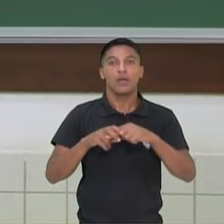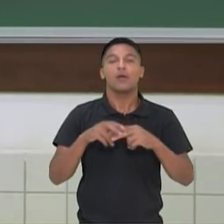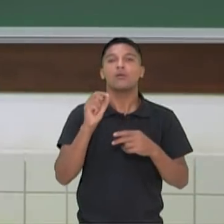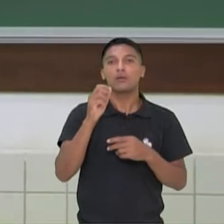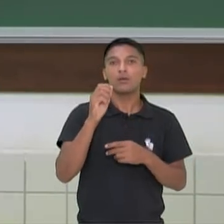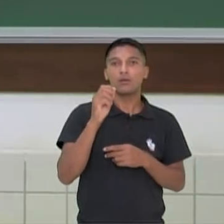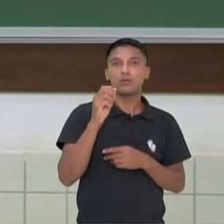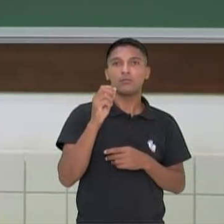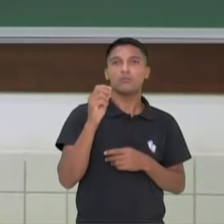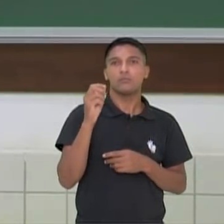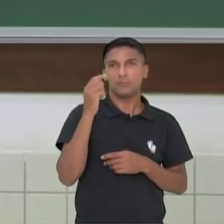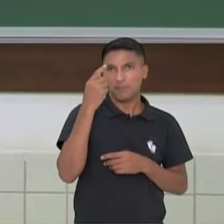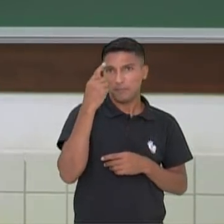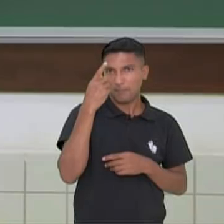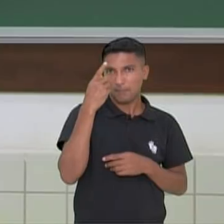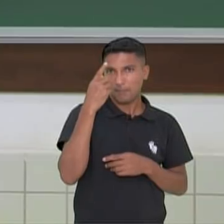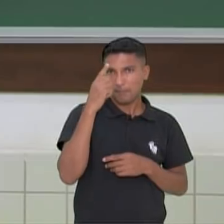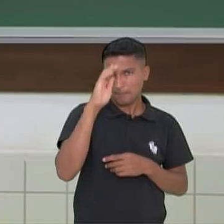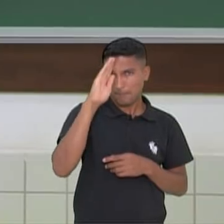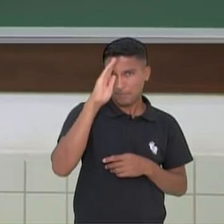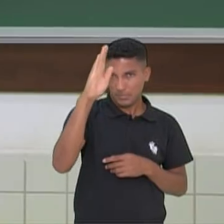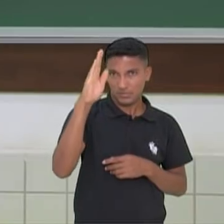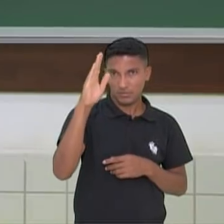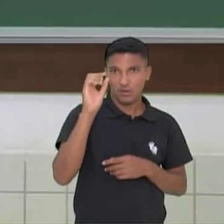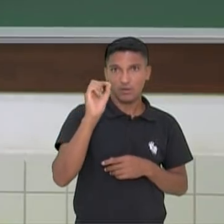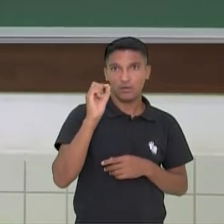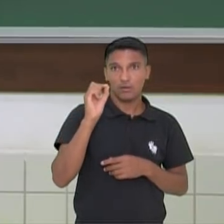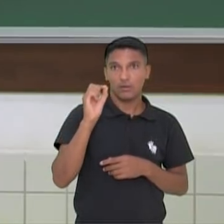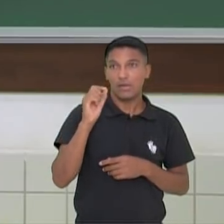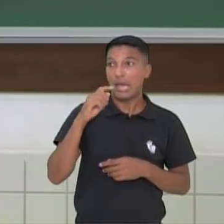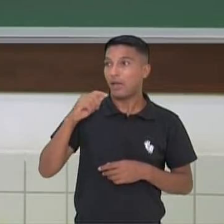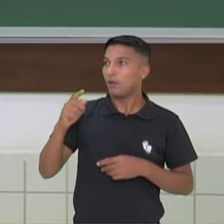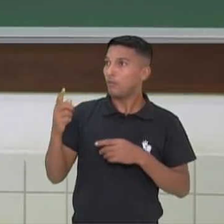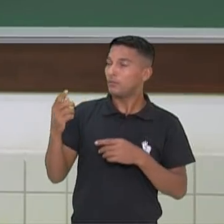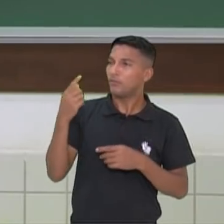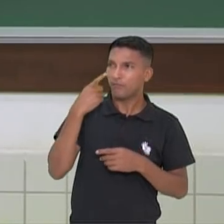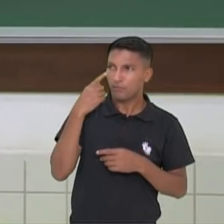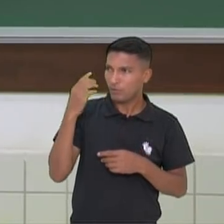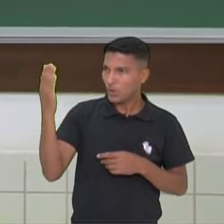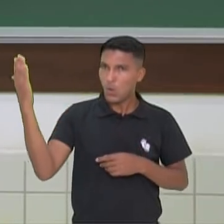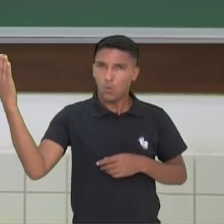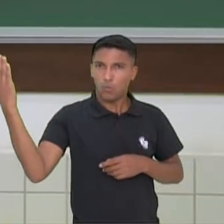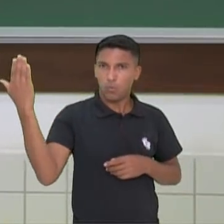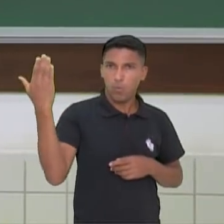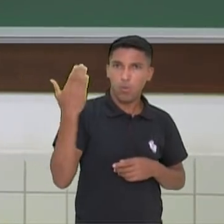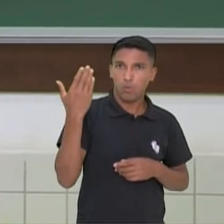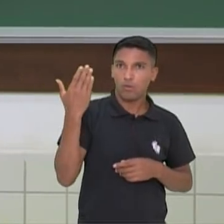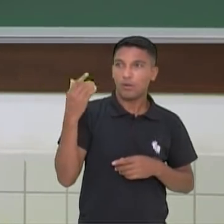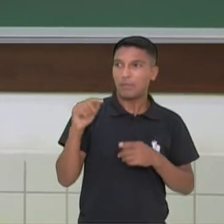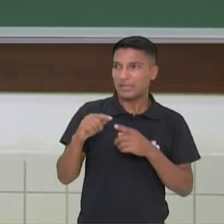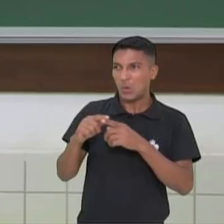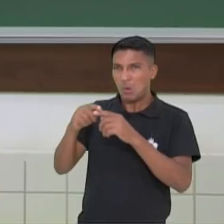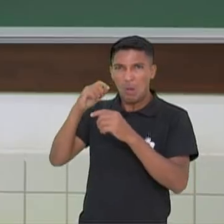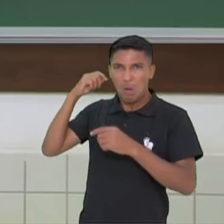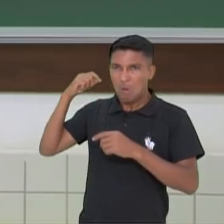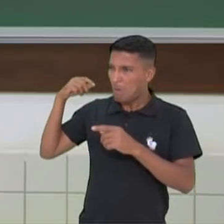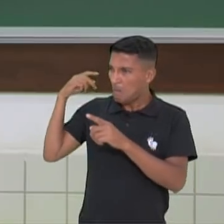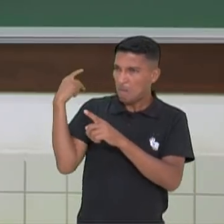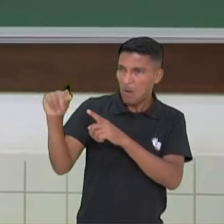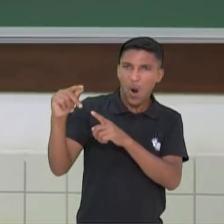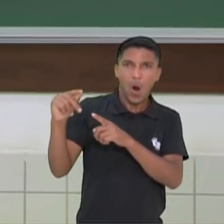neutralizar um ataque sem causar dano àquele que está me atacando, Eu